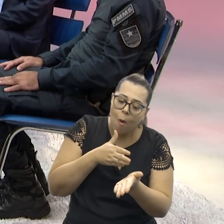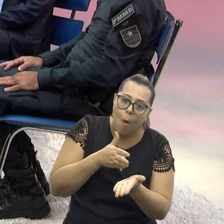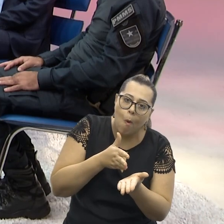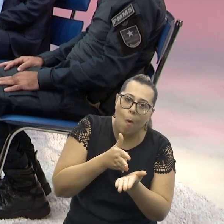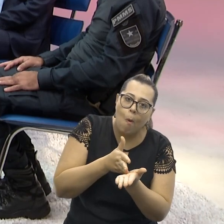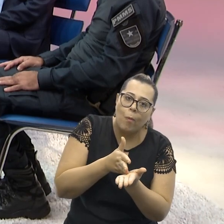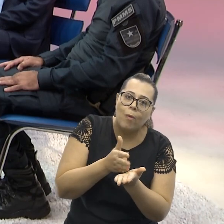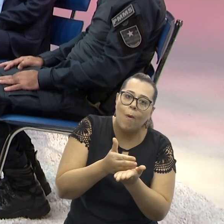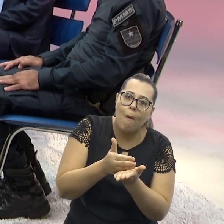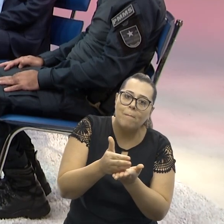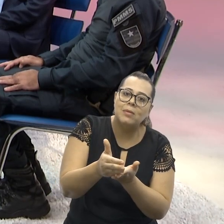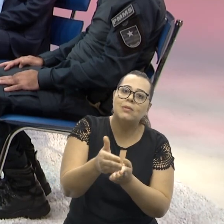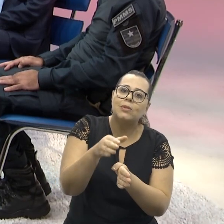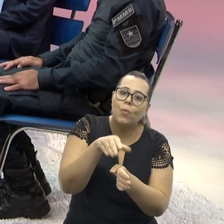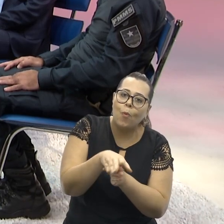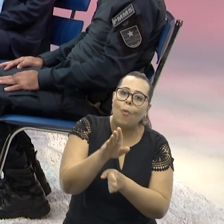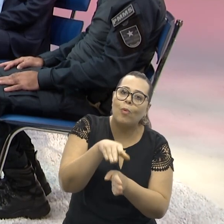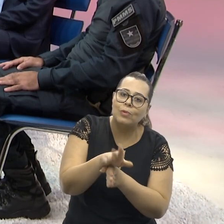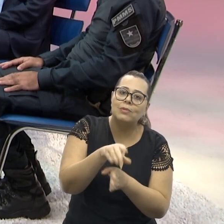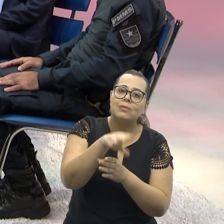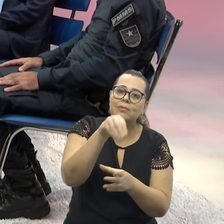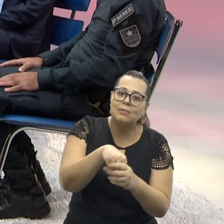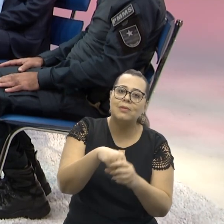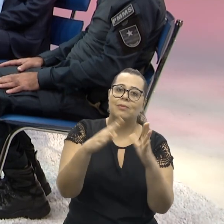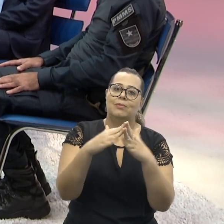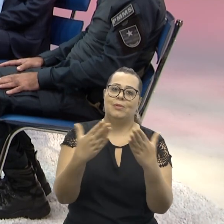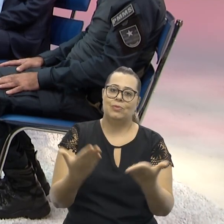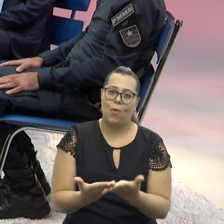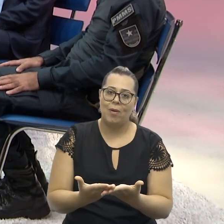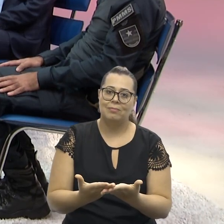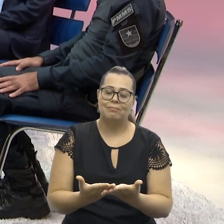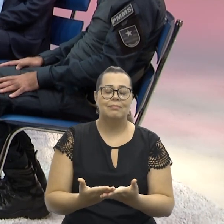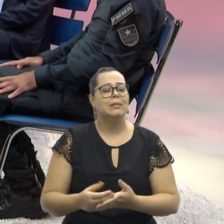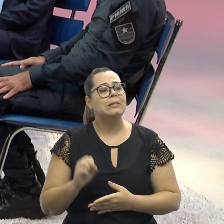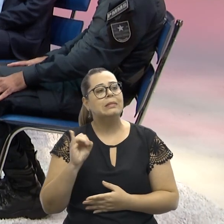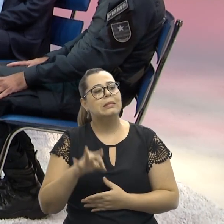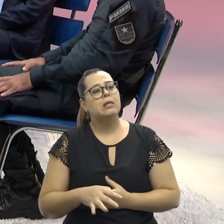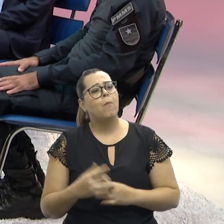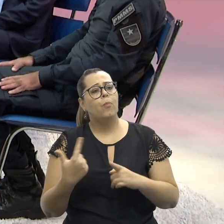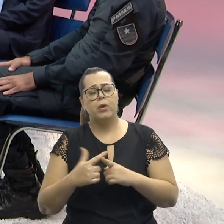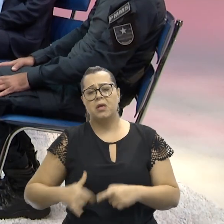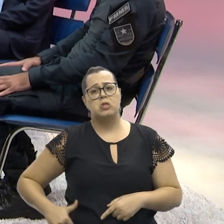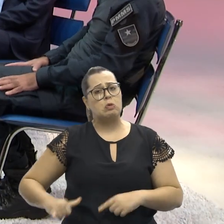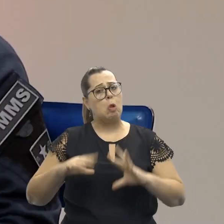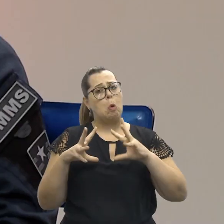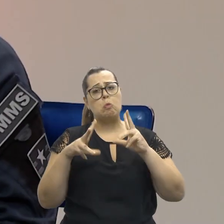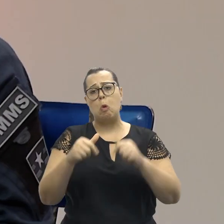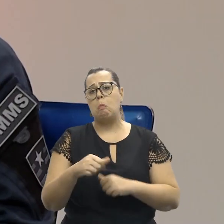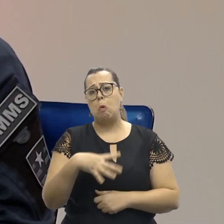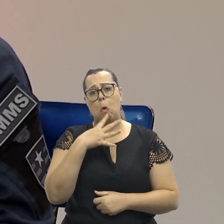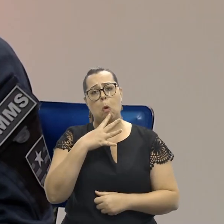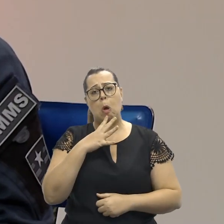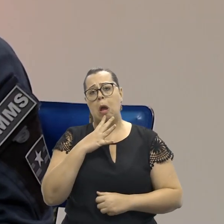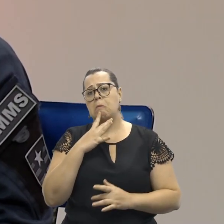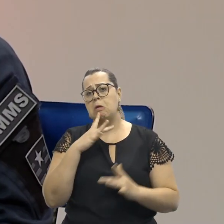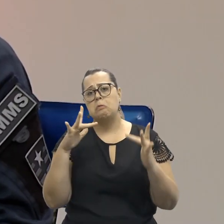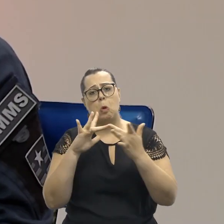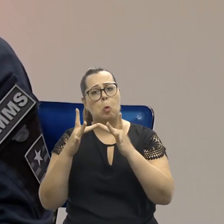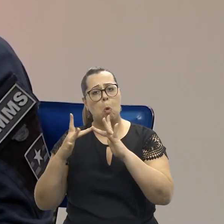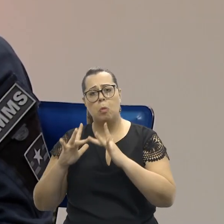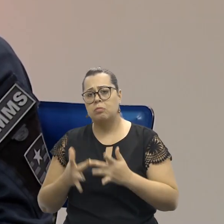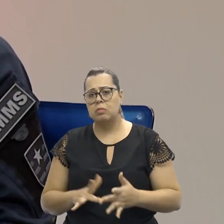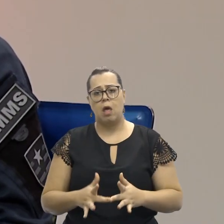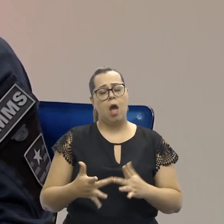em relação a isso, já que o celular tomou conta da vida de todos nós. O celular hoje faz parte da vida de todos, né? Desde crianças,